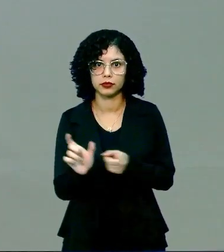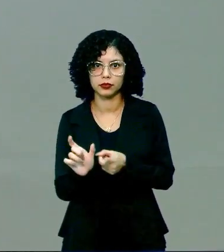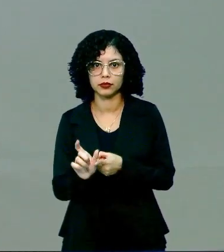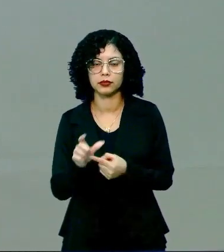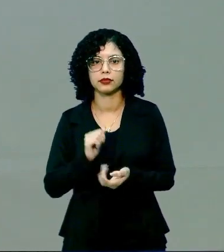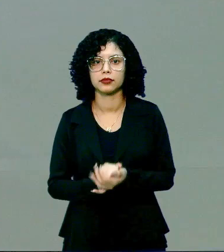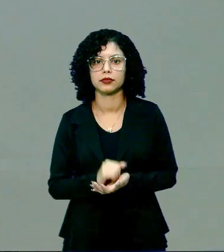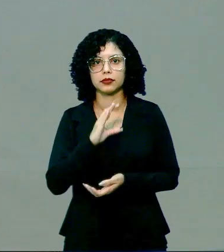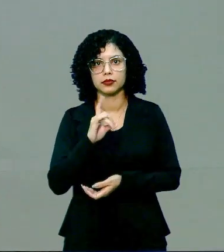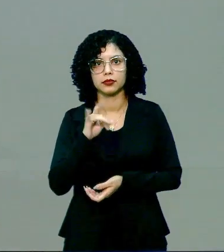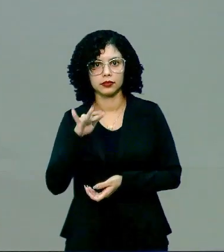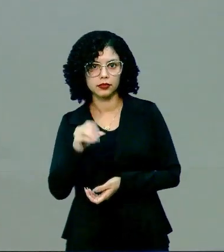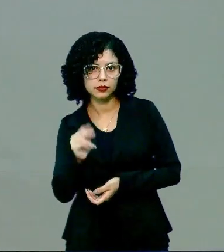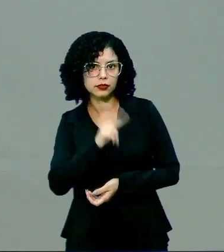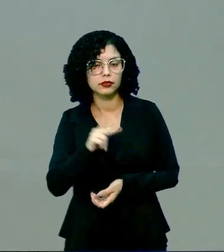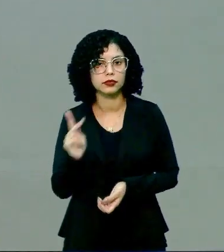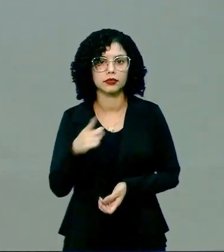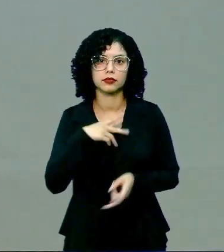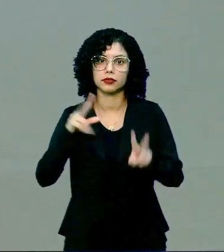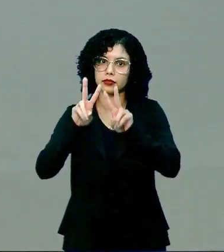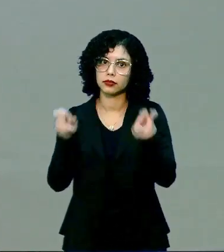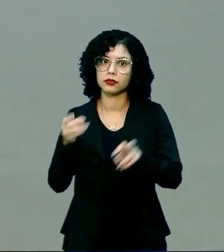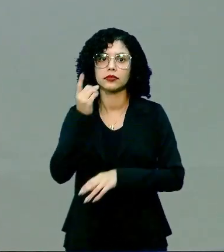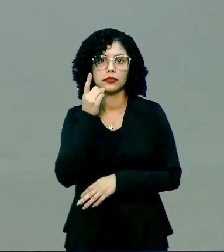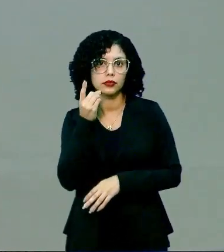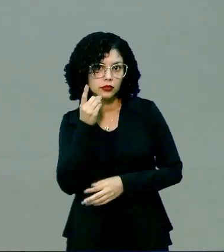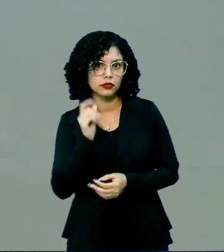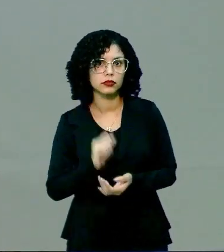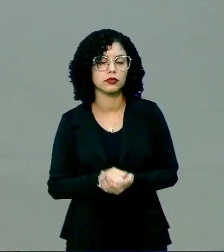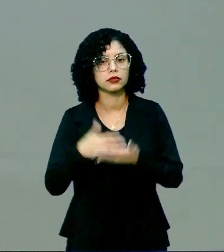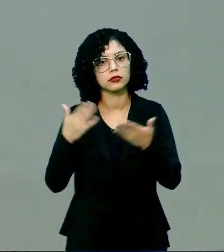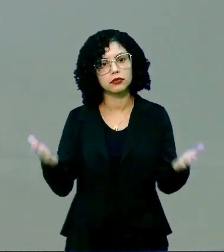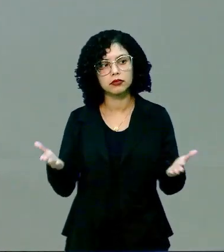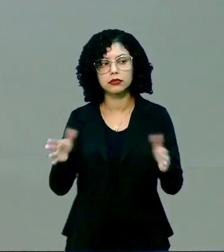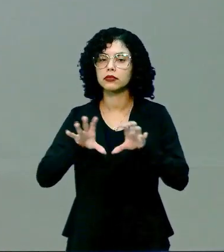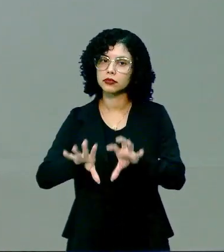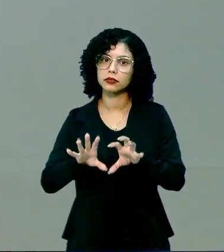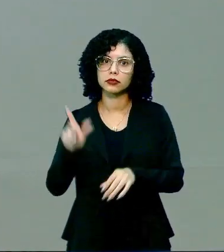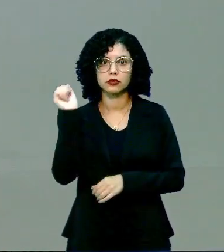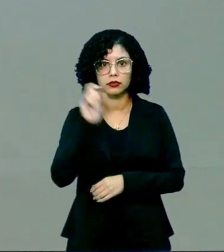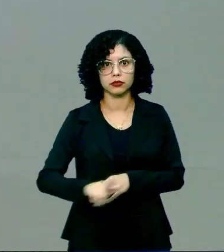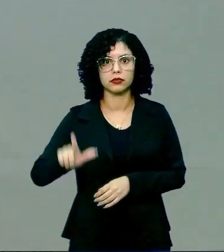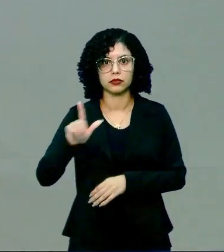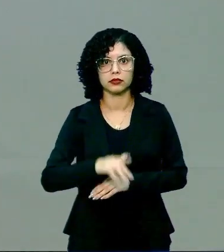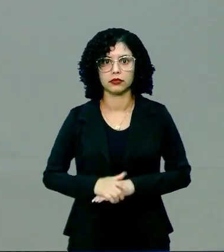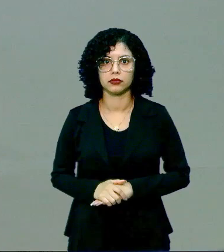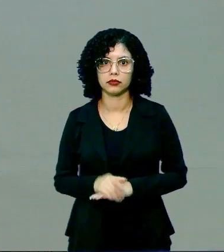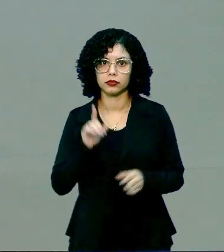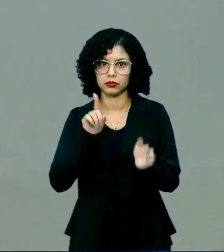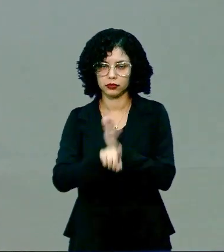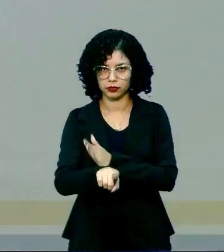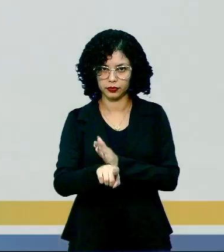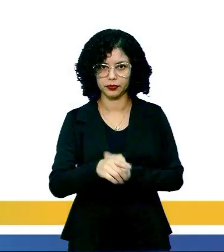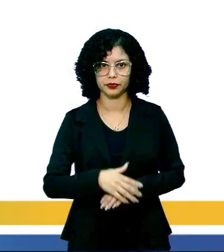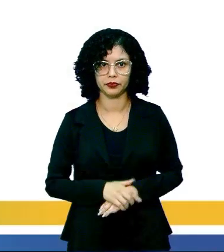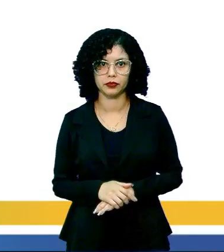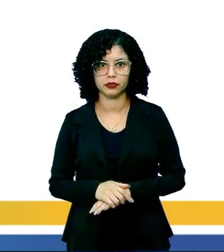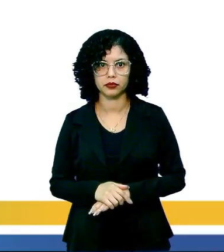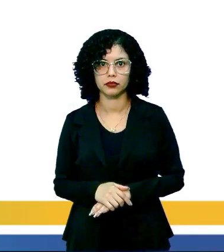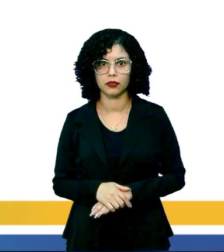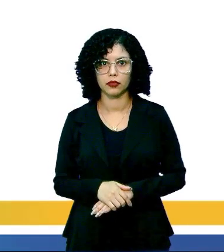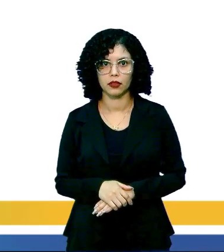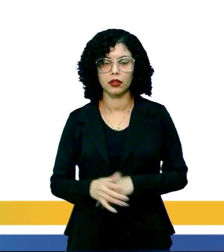palavra. Cotidiano, professora? Temas do dia a dia, tá? Então, de uma forma literária. Vamos lá ao comando da questão.